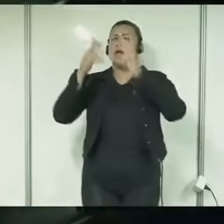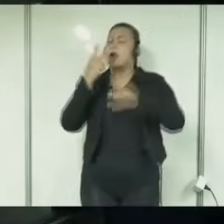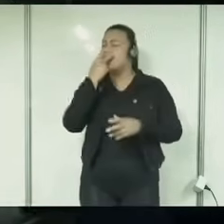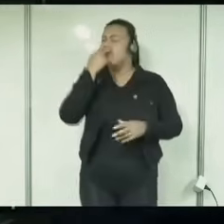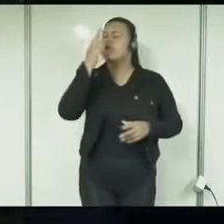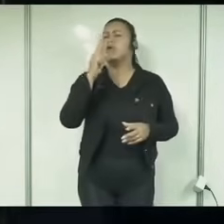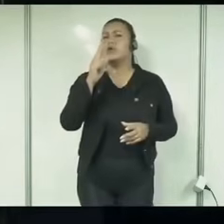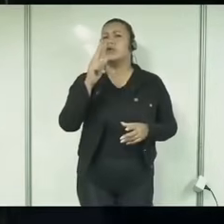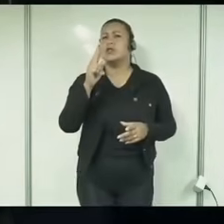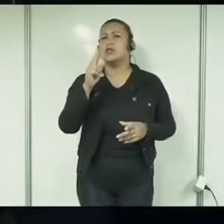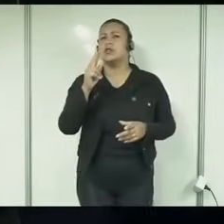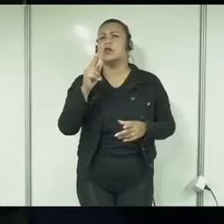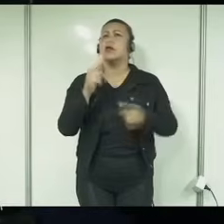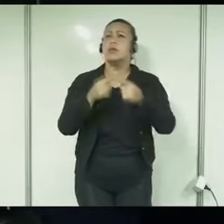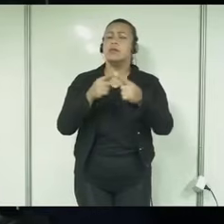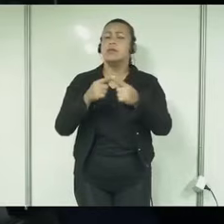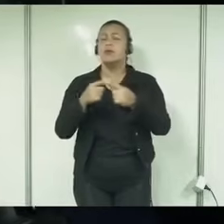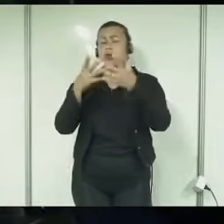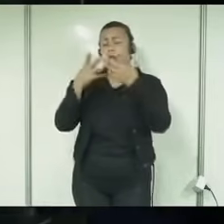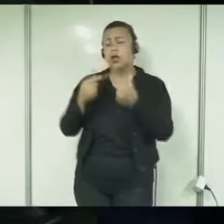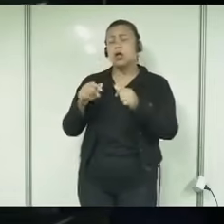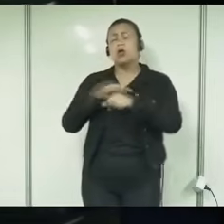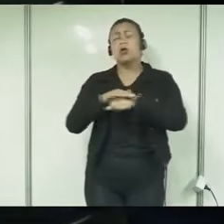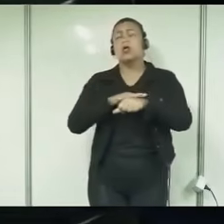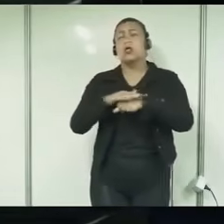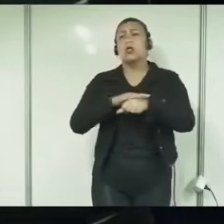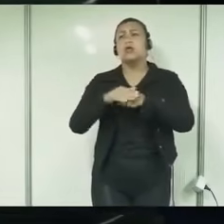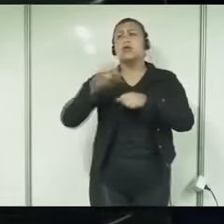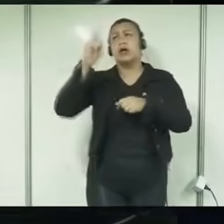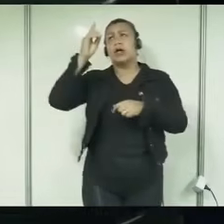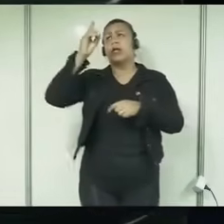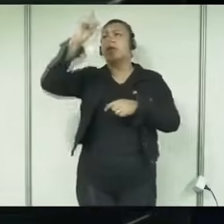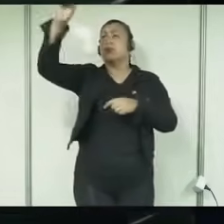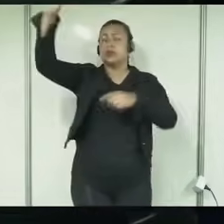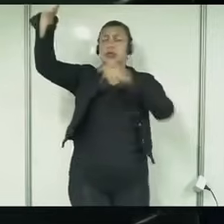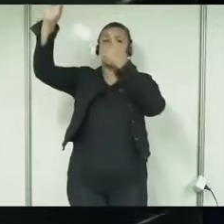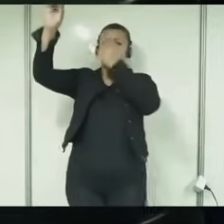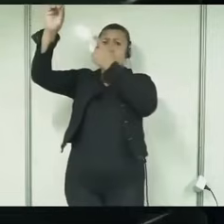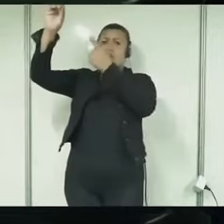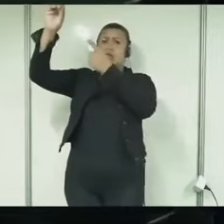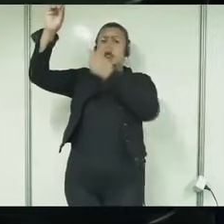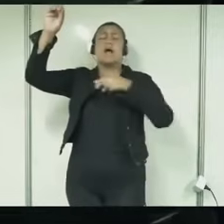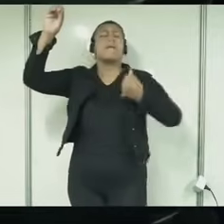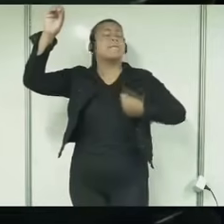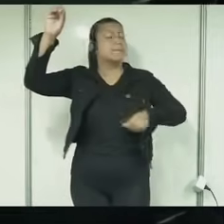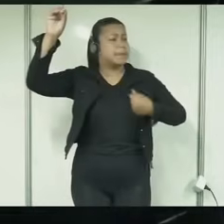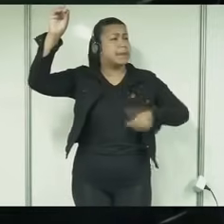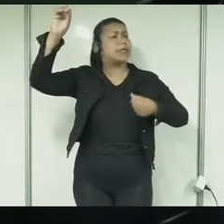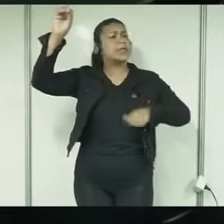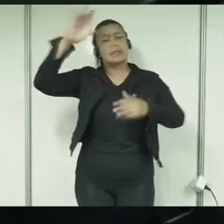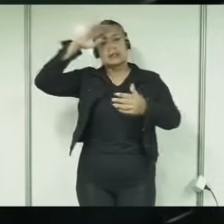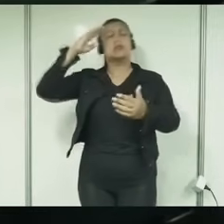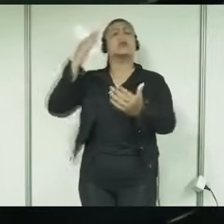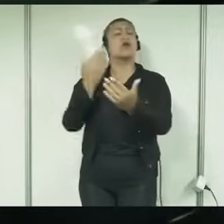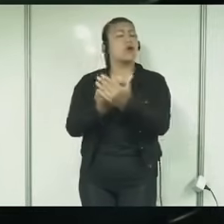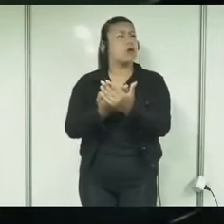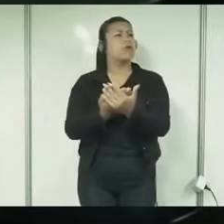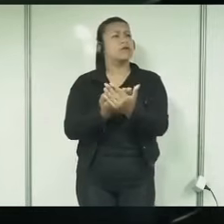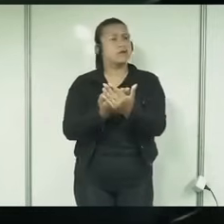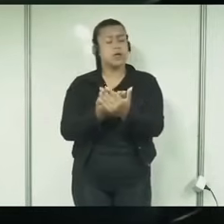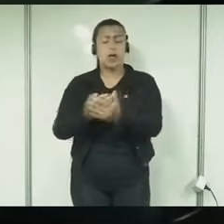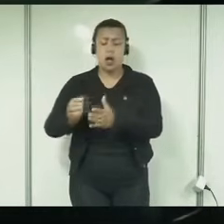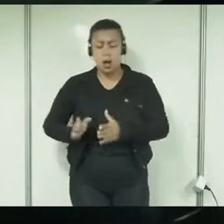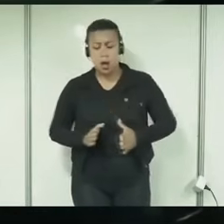uma das palavras importantes é o seguinte: confiança. Confia, confia, confia, caminha. O Senhor é